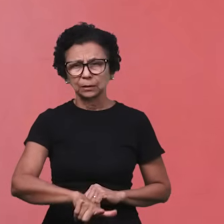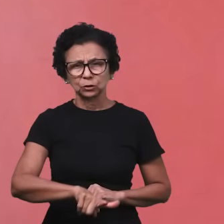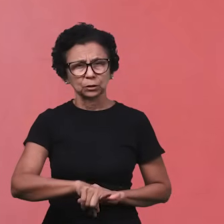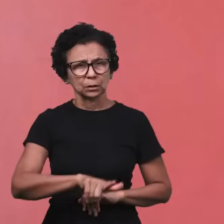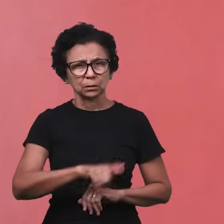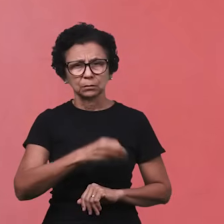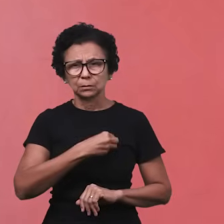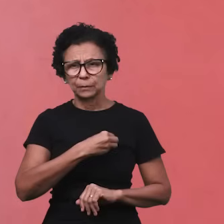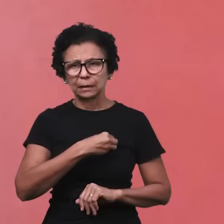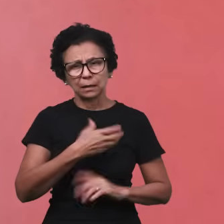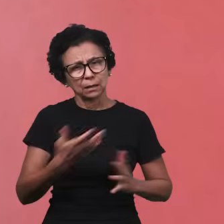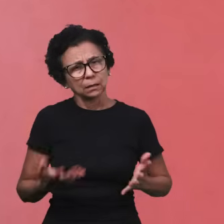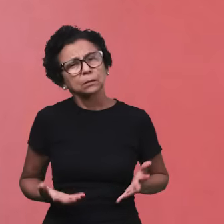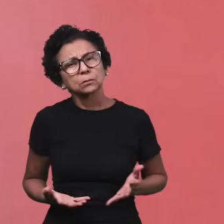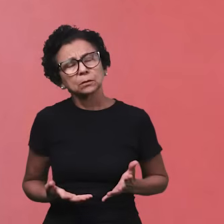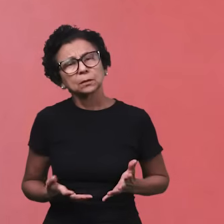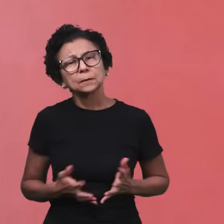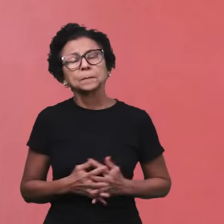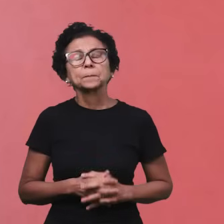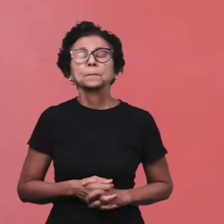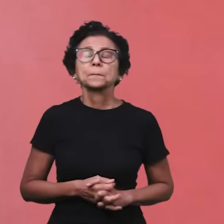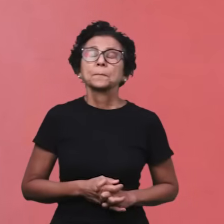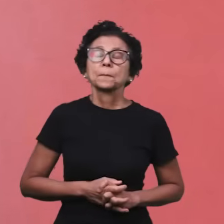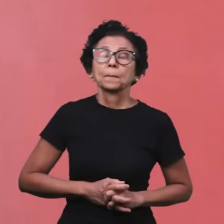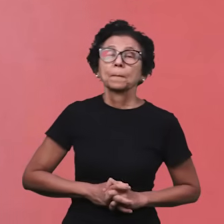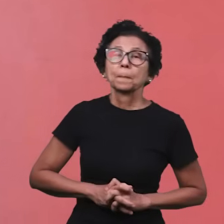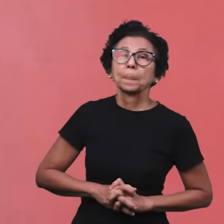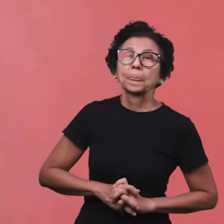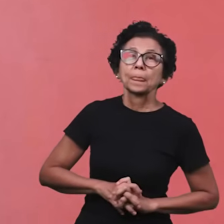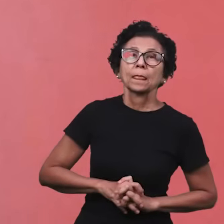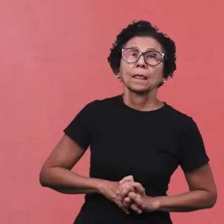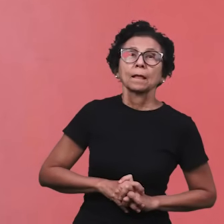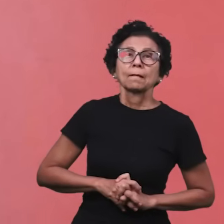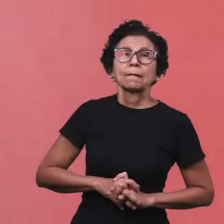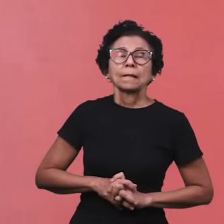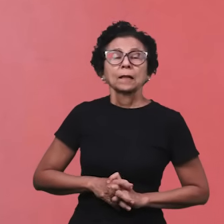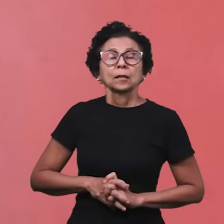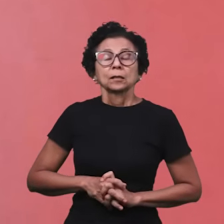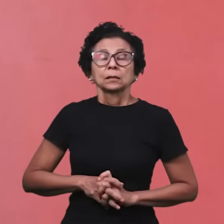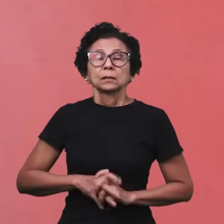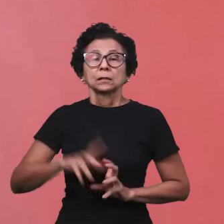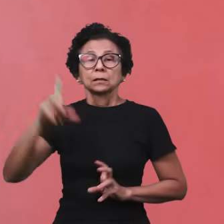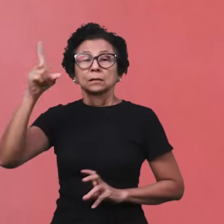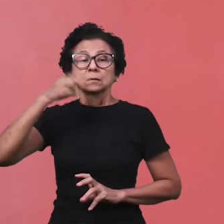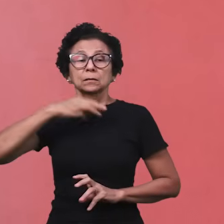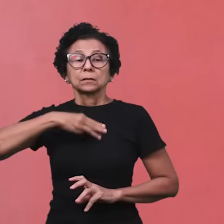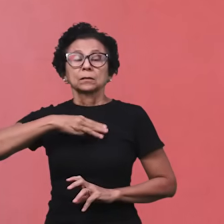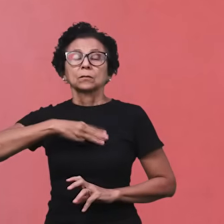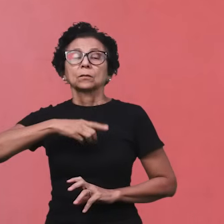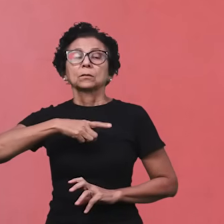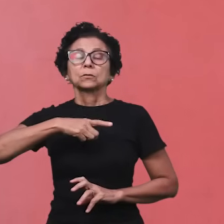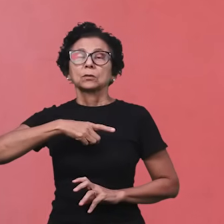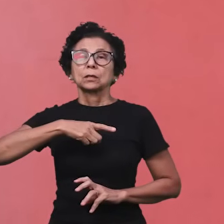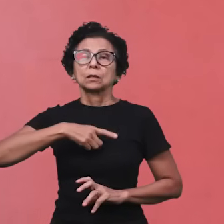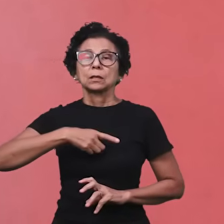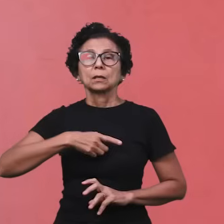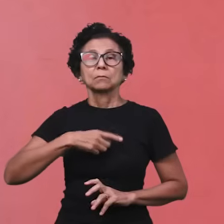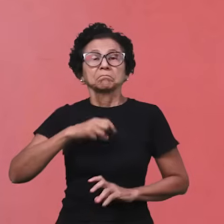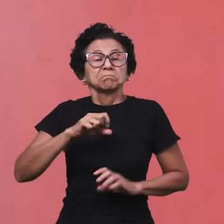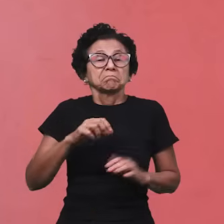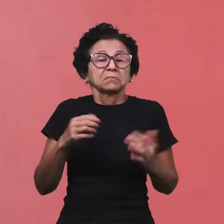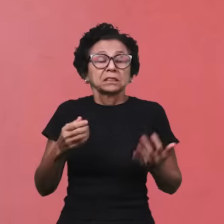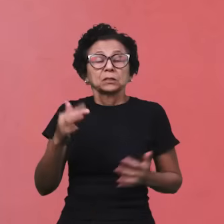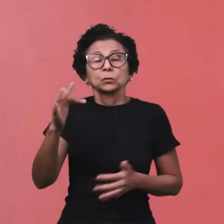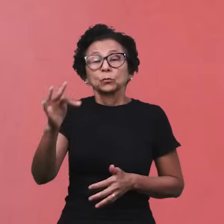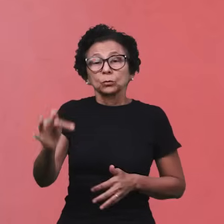coisa, não faz isso mais não, porque hoje Deus teve misericórdia. Hoje você foi alcançado por misericórdia de Deus.